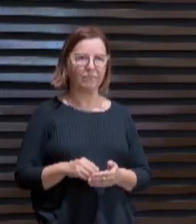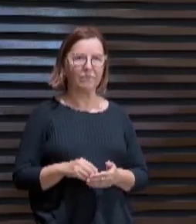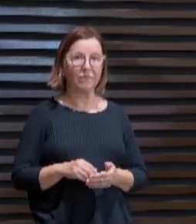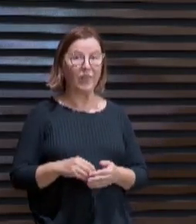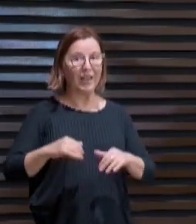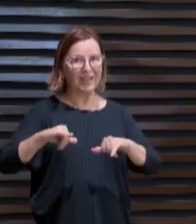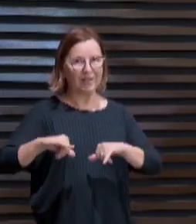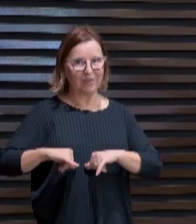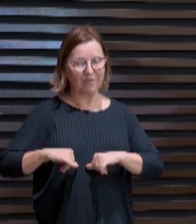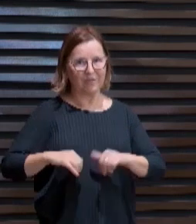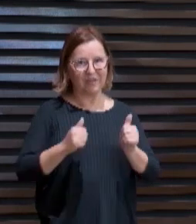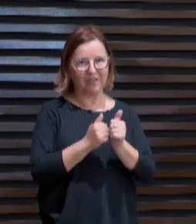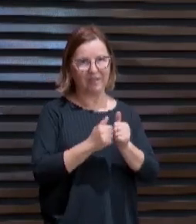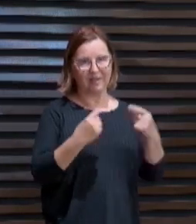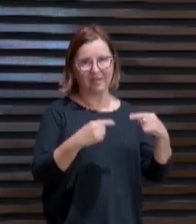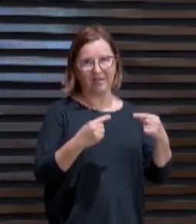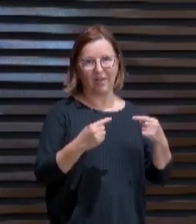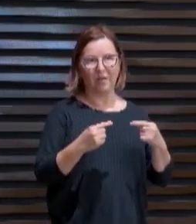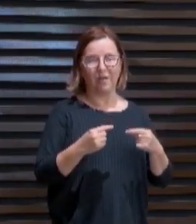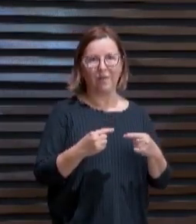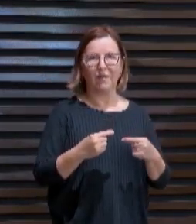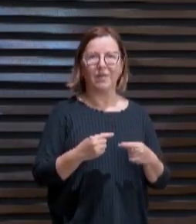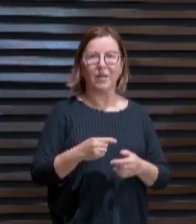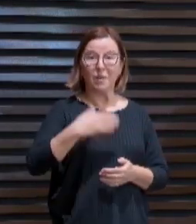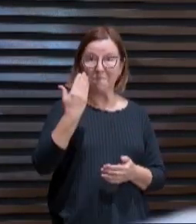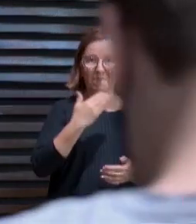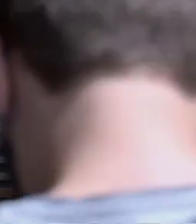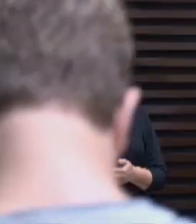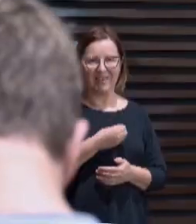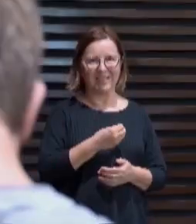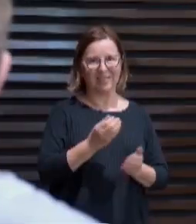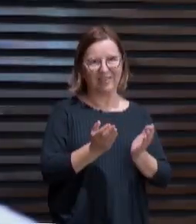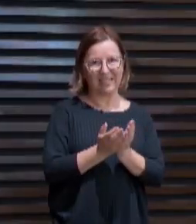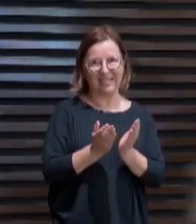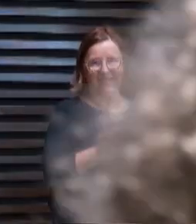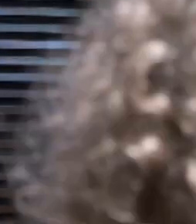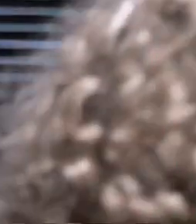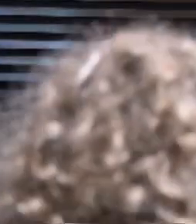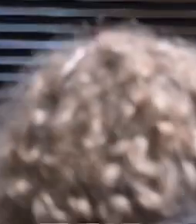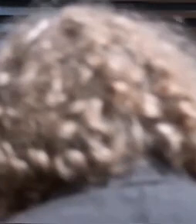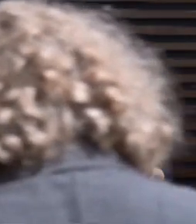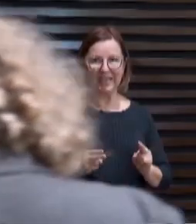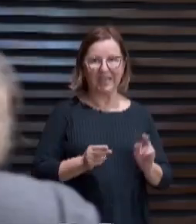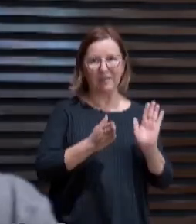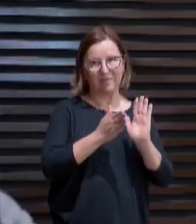sofrimento e a perseguição, na verdade, são provas na vida do cristão. E sempre terão como propósito